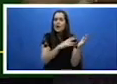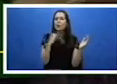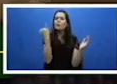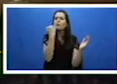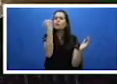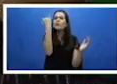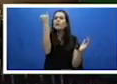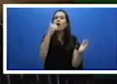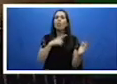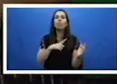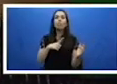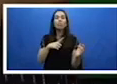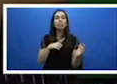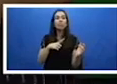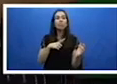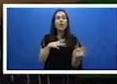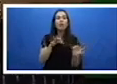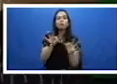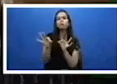um